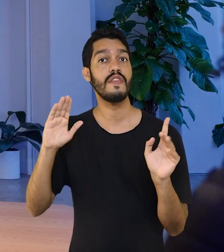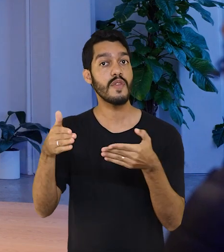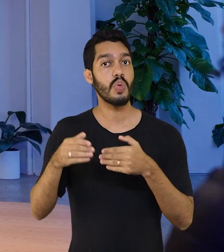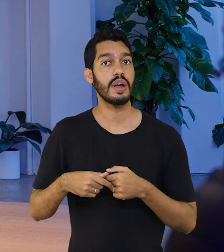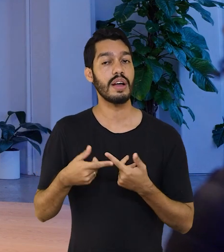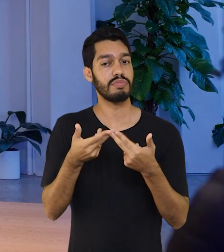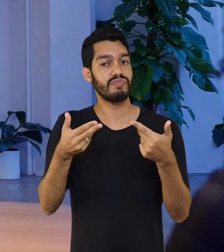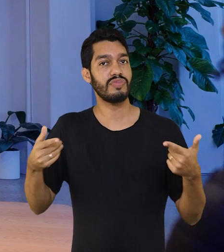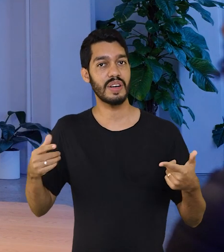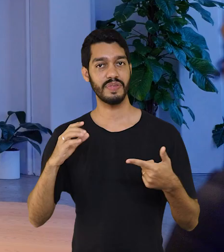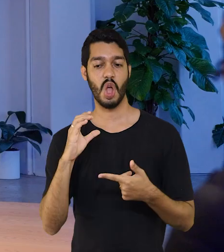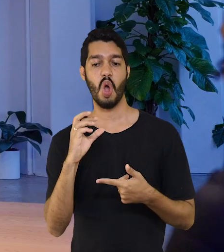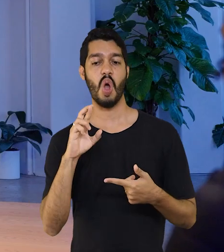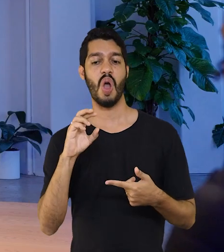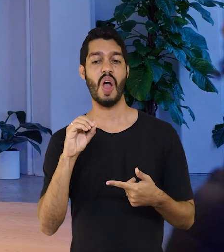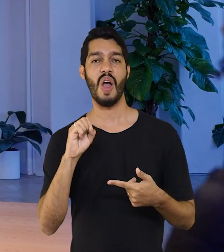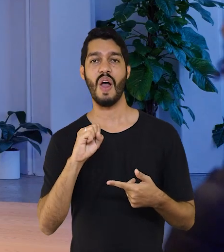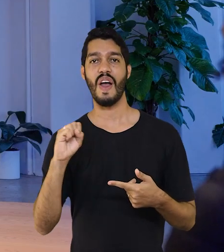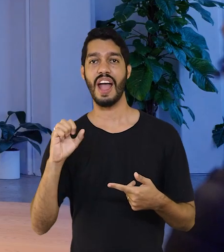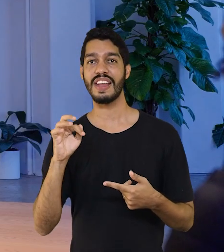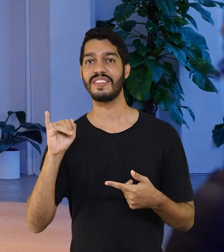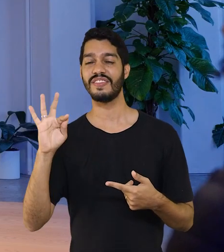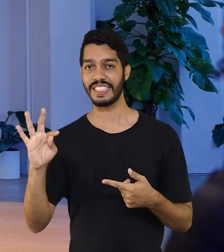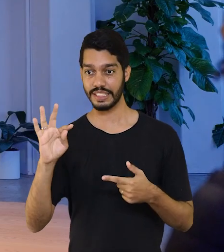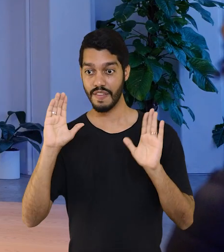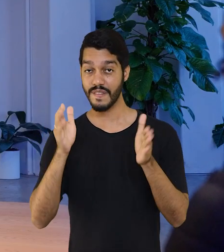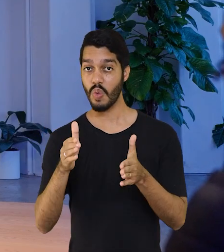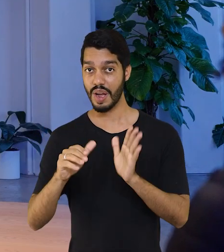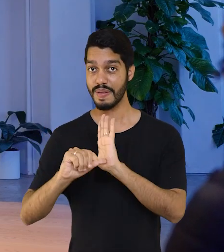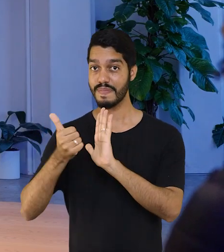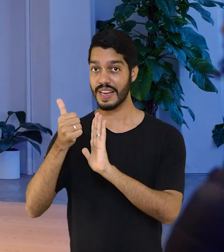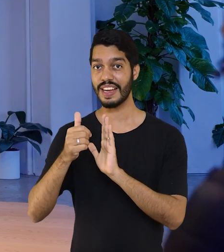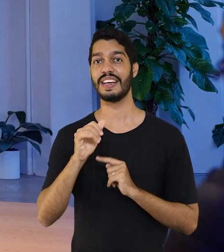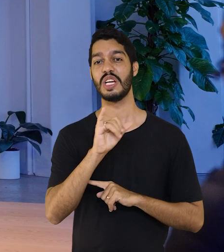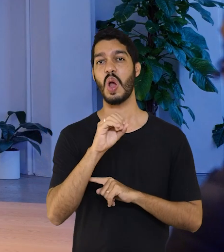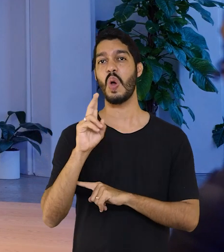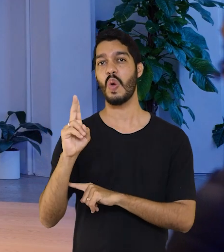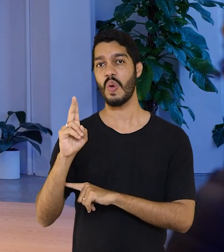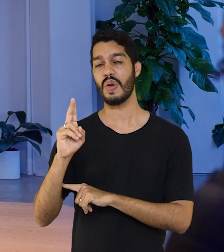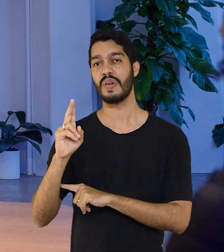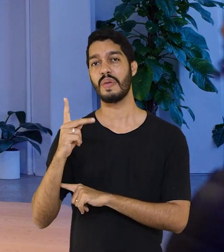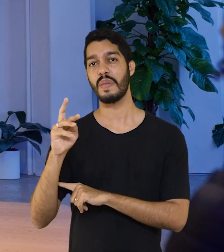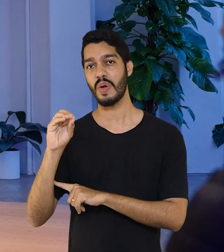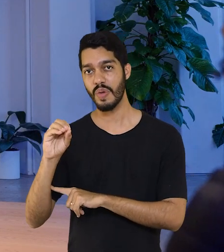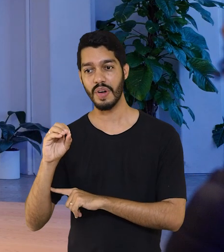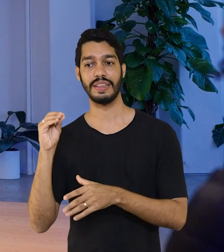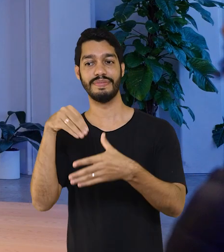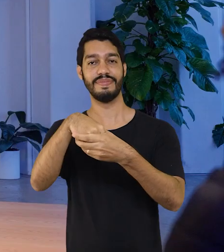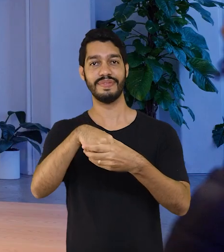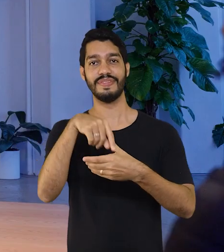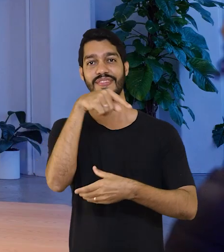deveria ser o foco era focar na comunidade de crossfiteiros. E o primeiro ano de Iopro, a única coisa que eles fizeram foi botar Iopro nos boxes de